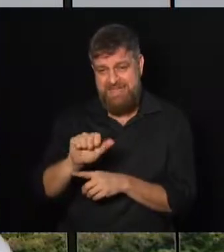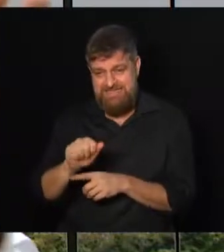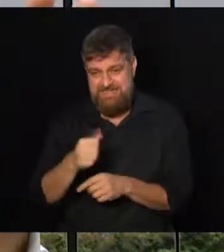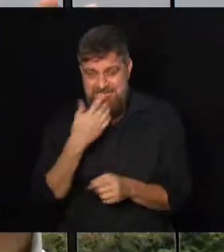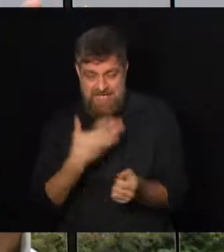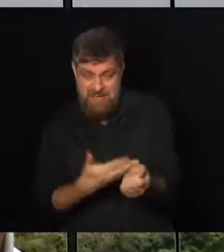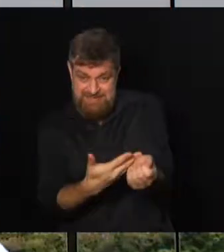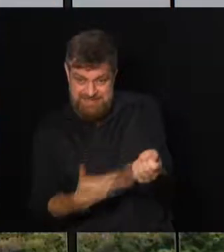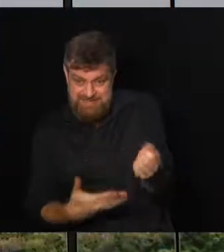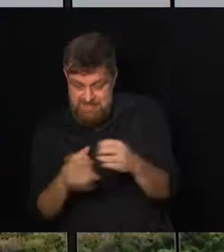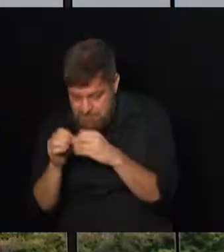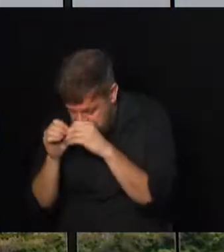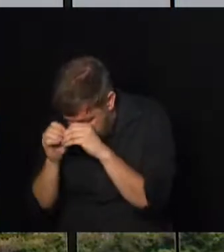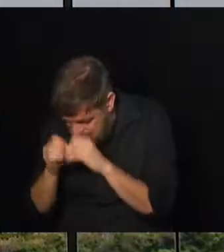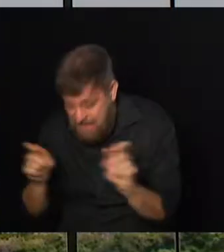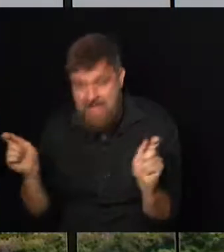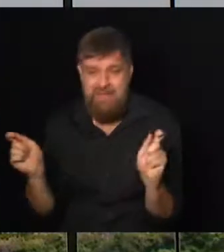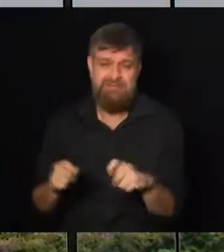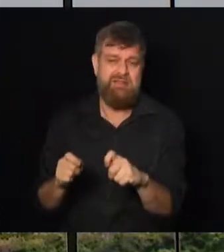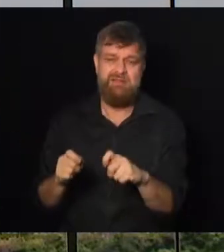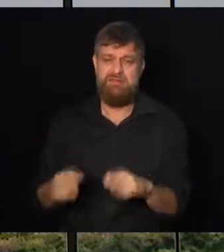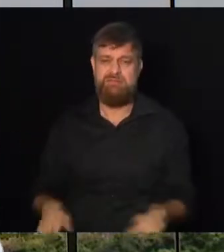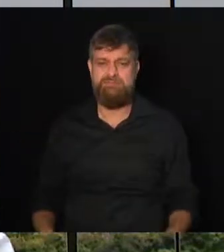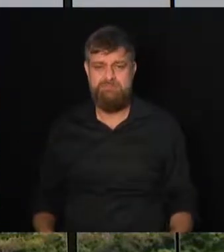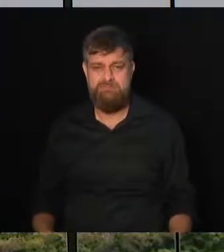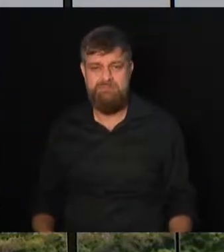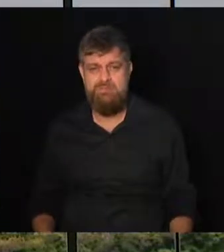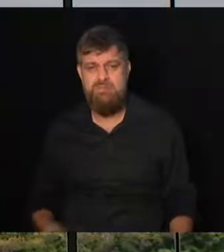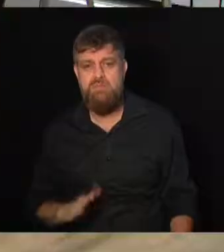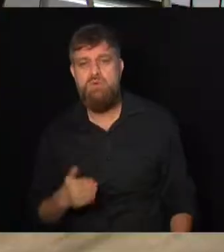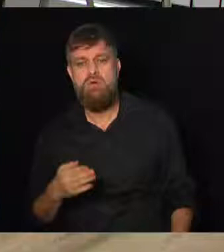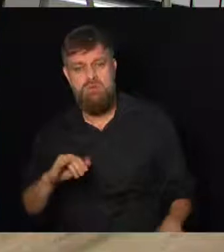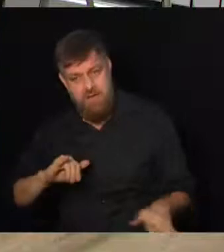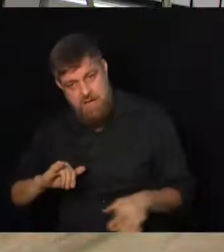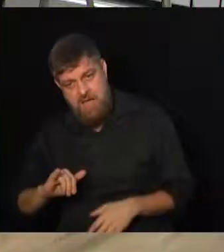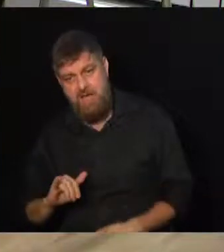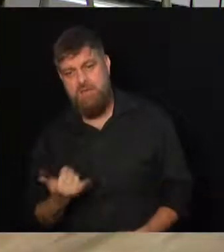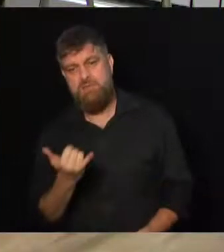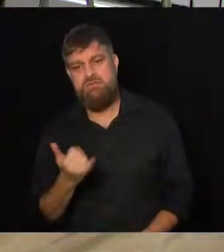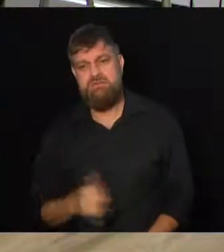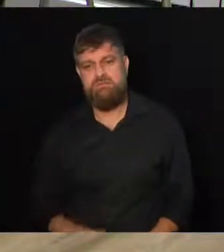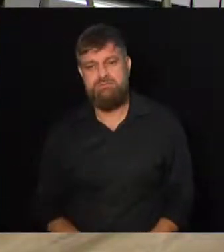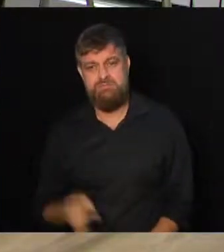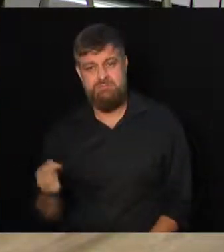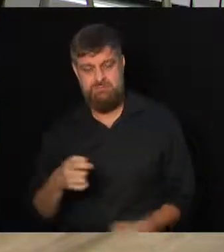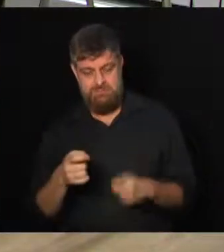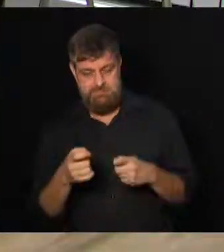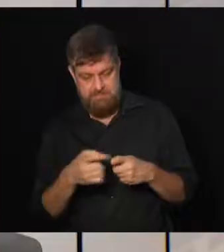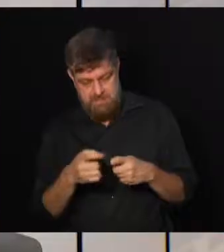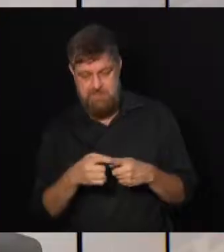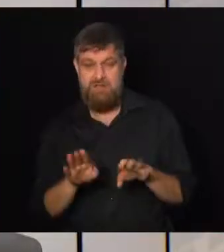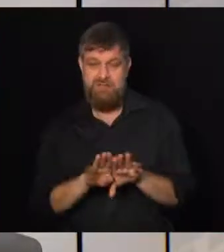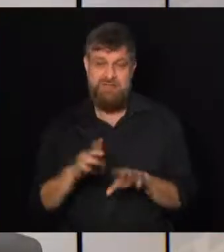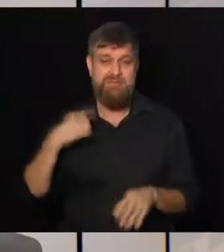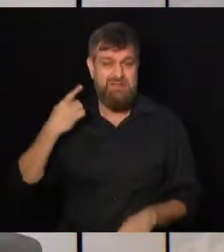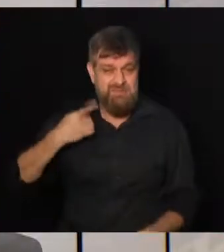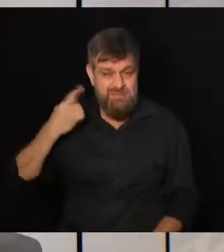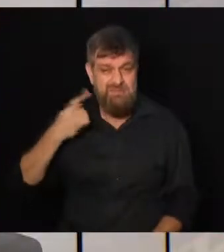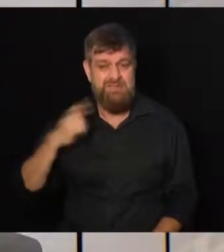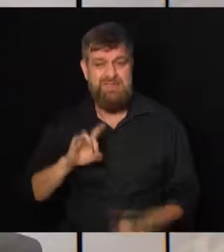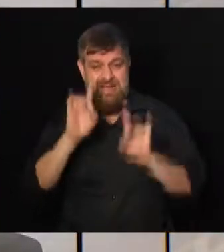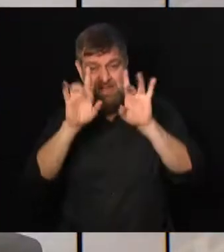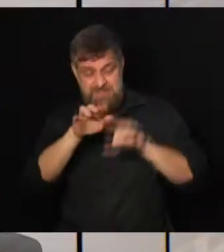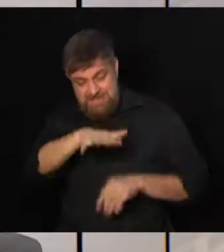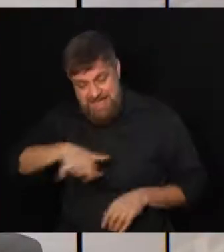é o suficiente. Aliás, quando o senhor, aproveitando que o doutor é médico, além de advogado e